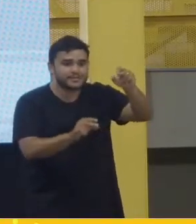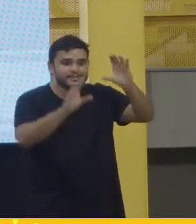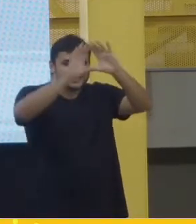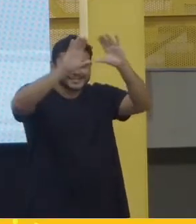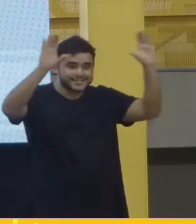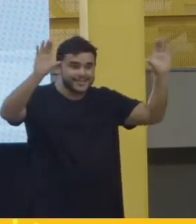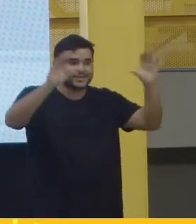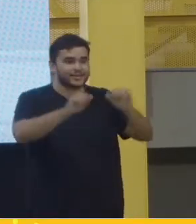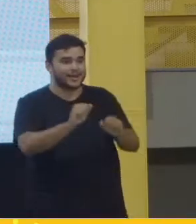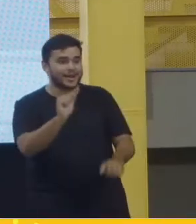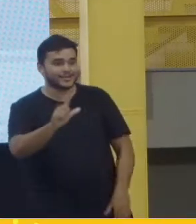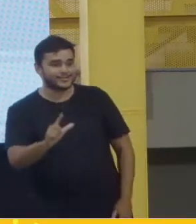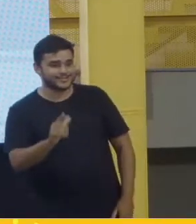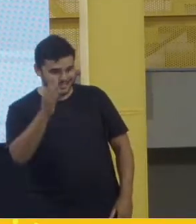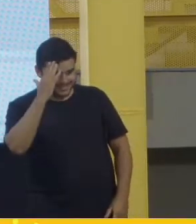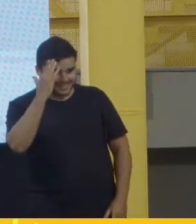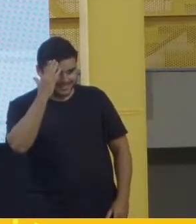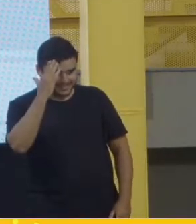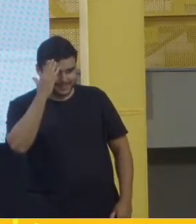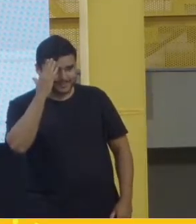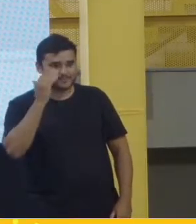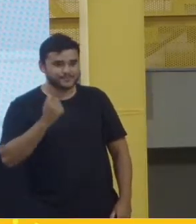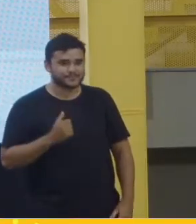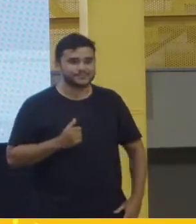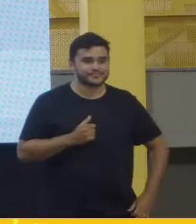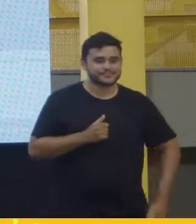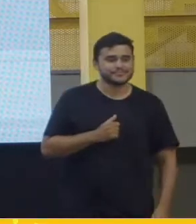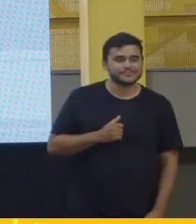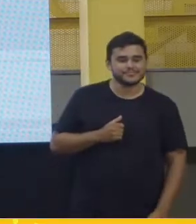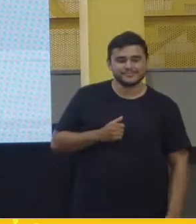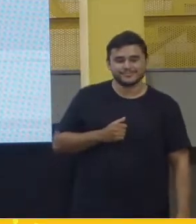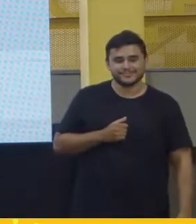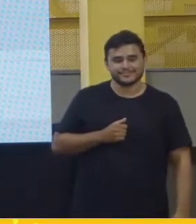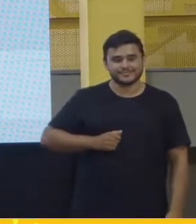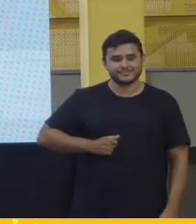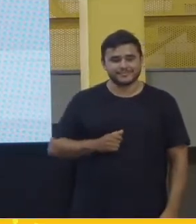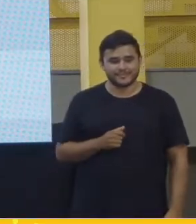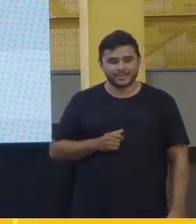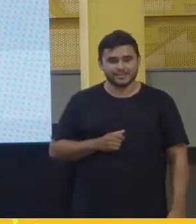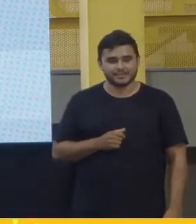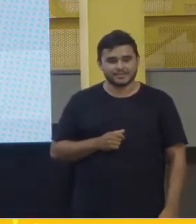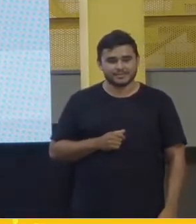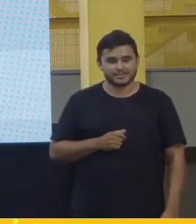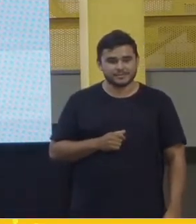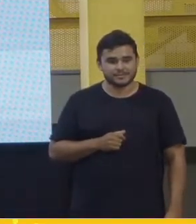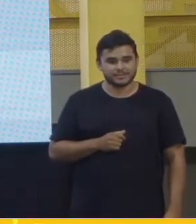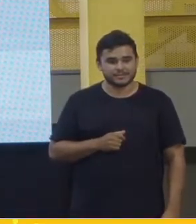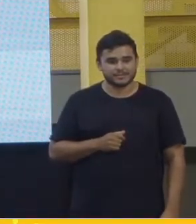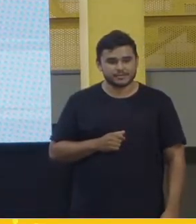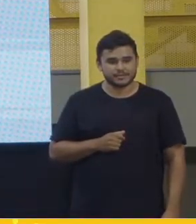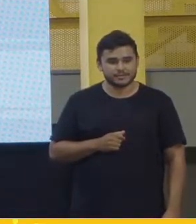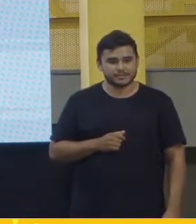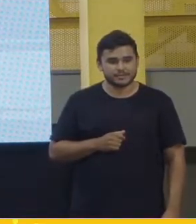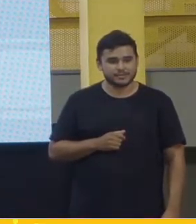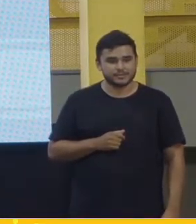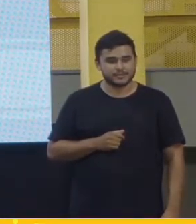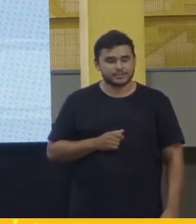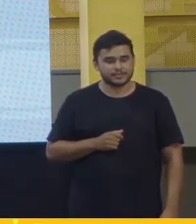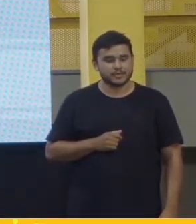céu entrar no mar, e aí ilumina o fundo do mar. E também pode acontecer a